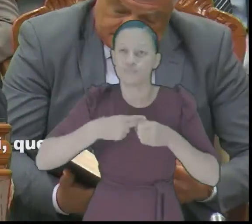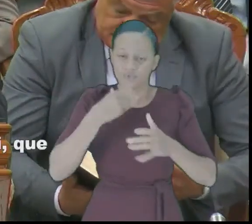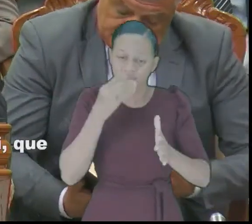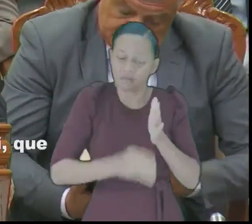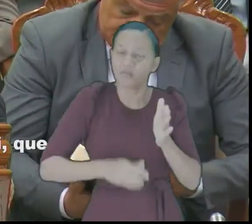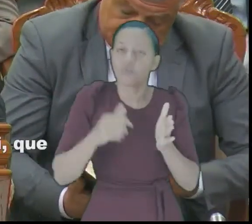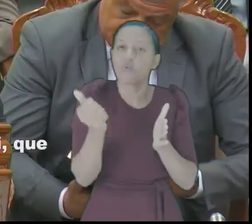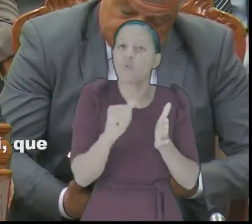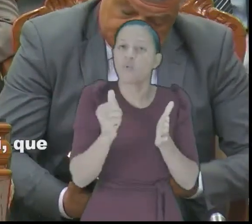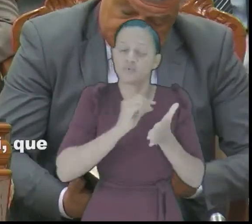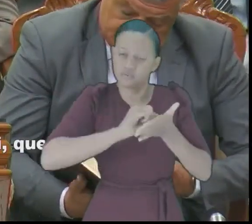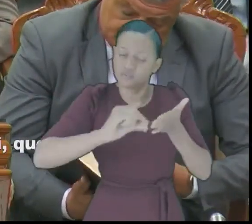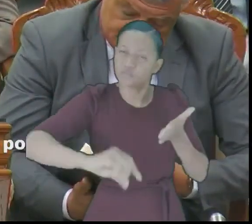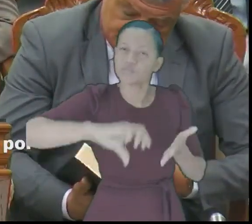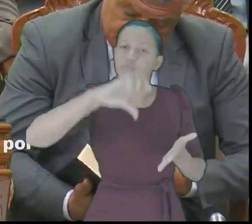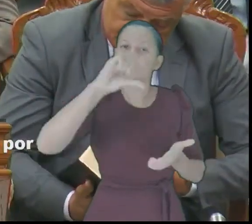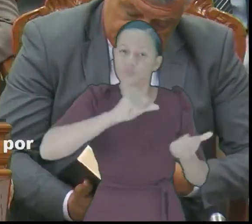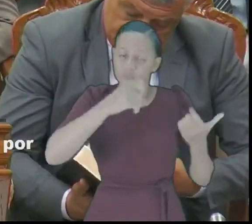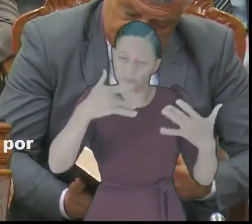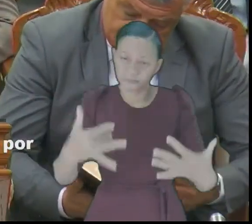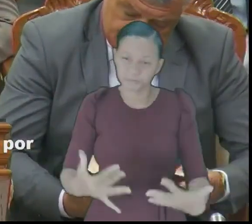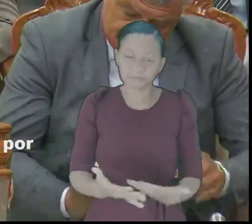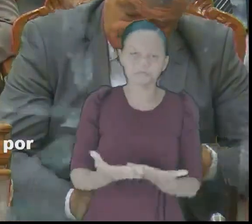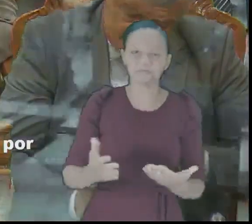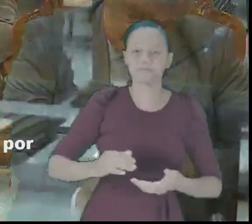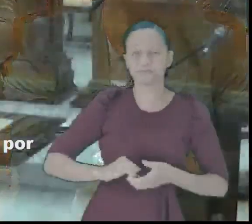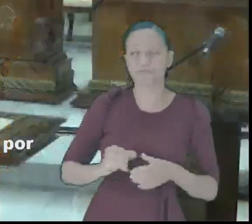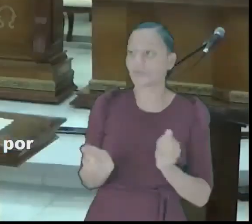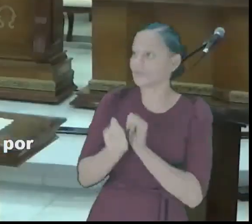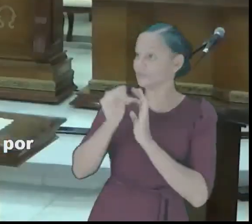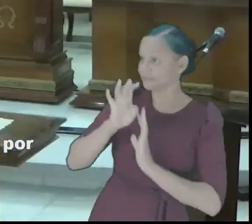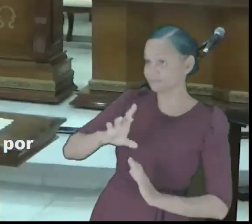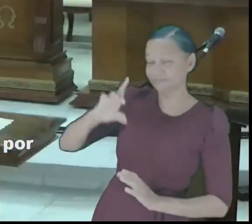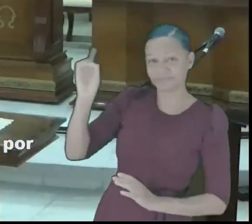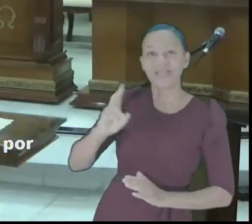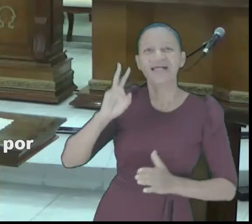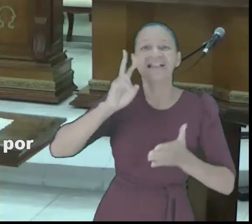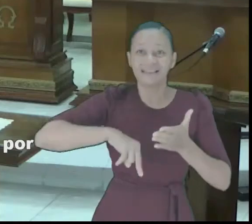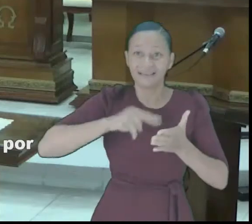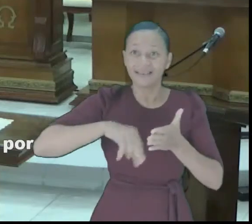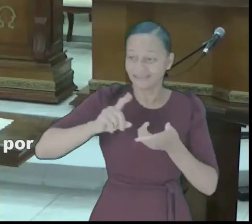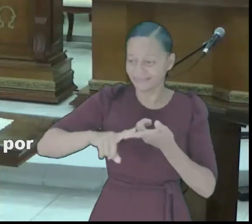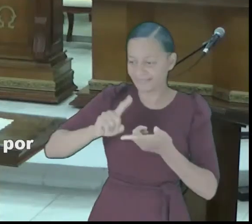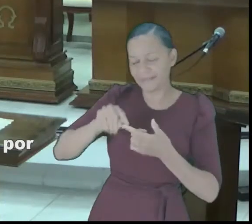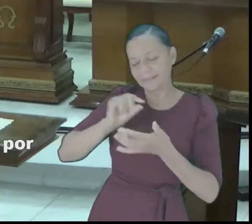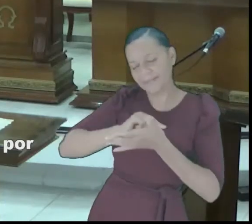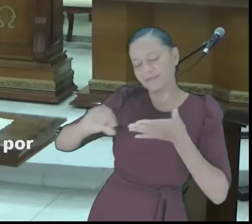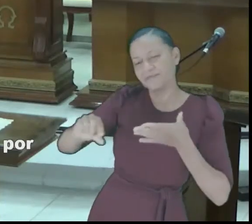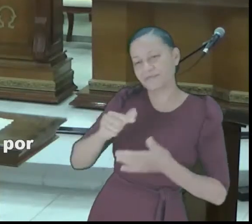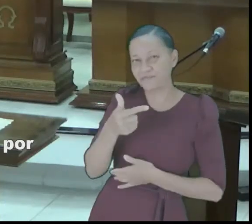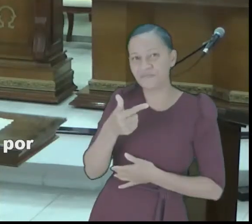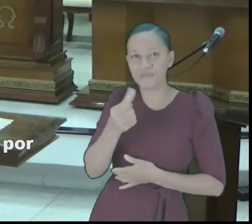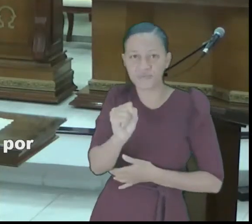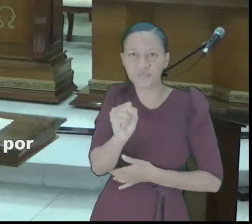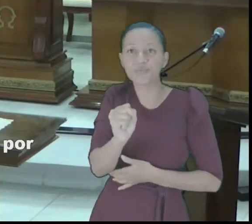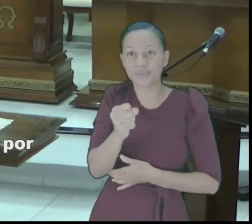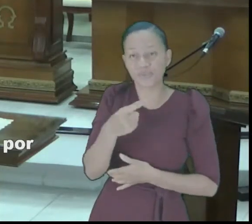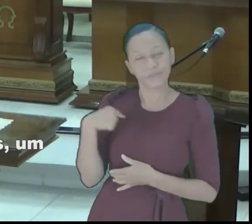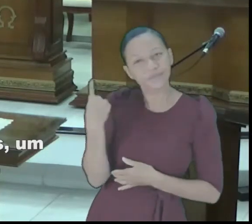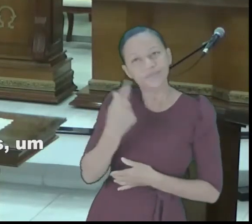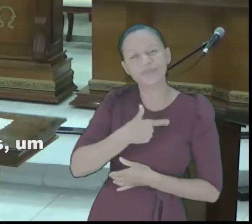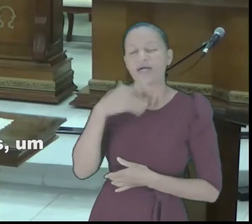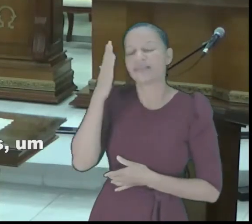29. Números 11 e 29. Glória a Deus. Lê o 28, volta um pouquinho, irmão, 28, para que